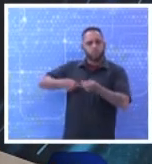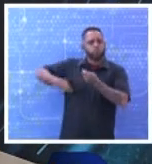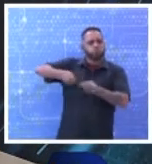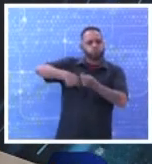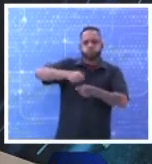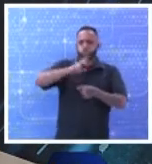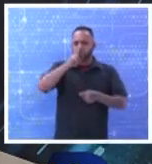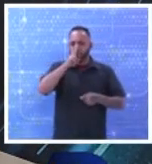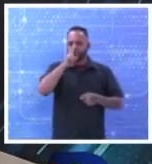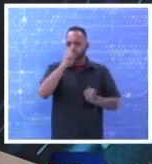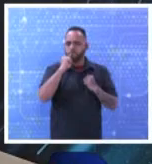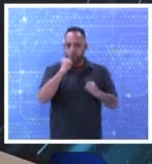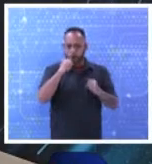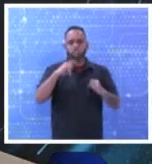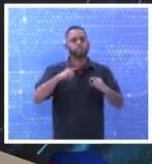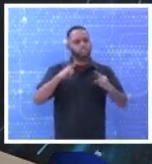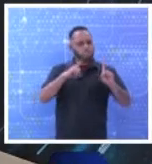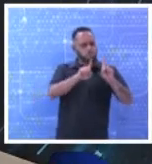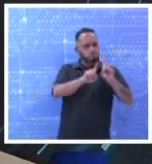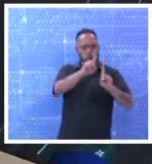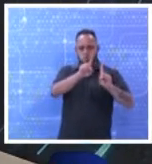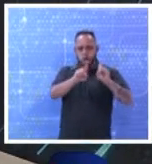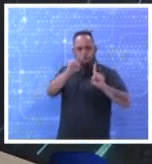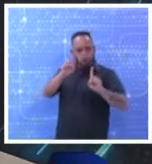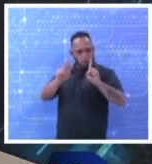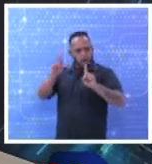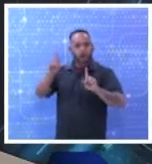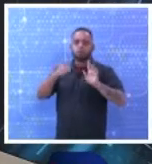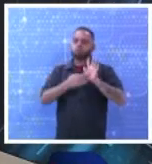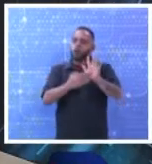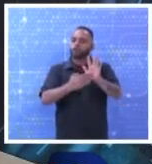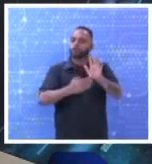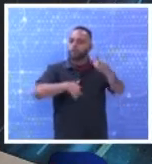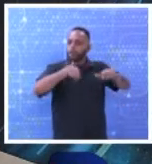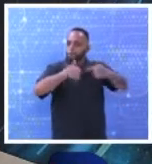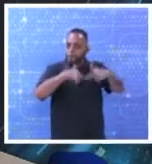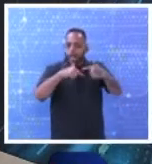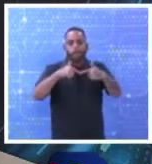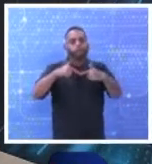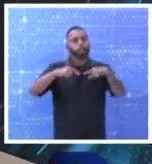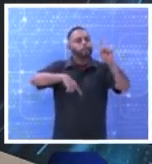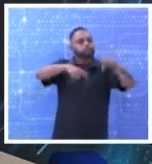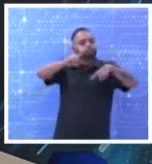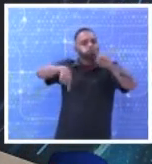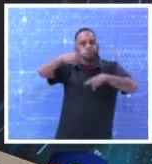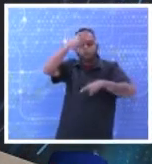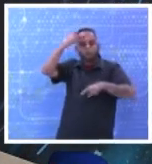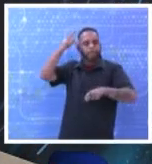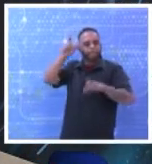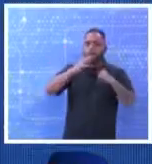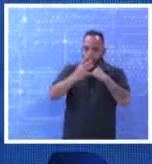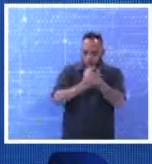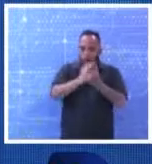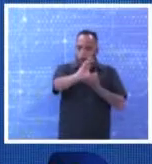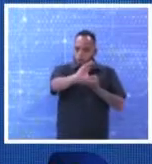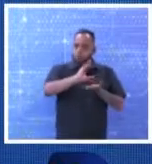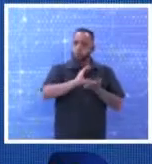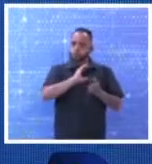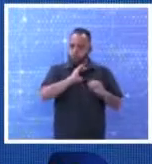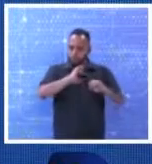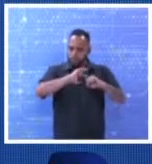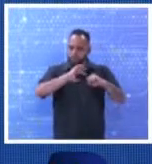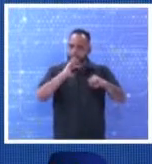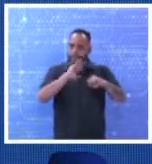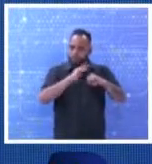máquina pública mais eficiente seja nas áreas de saneamento básico saúde e infraestrutura eu quero fazer